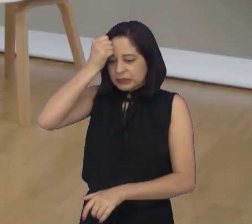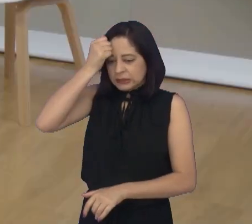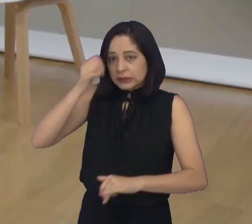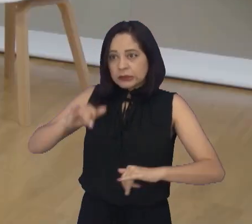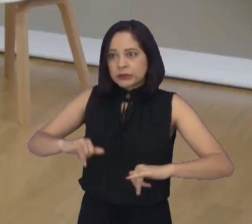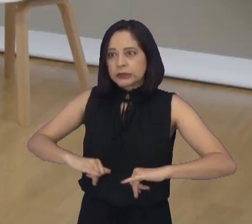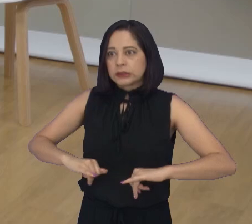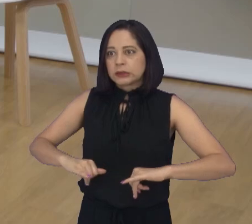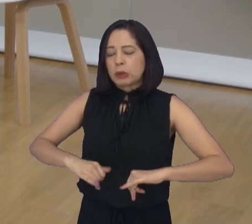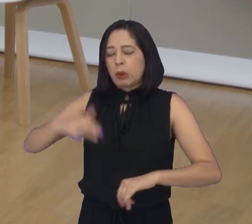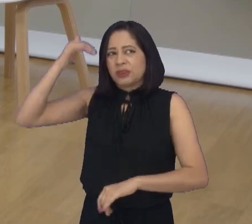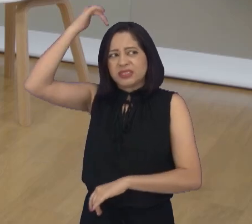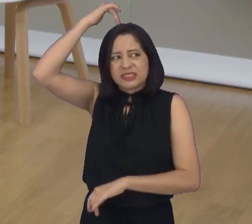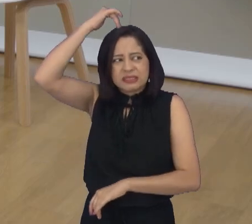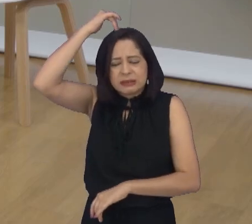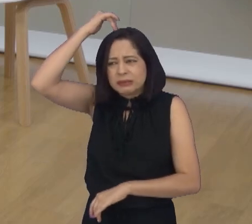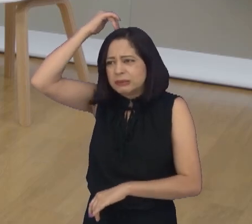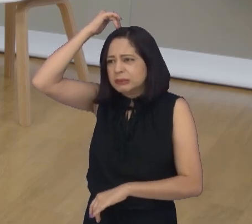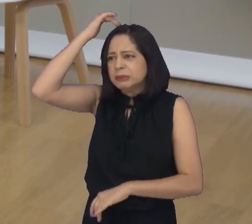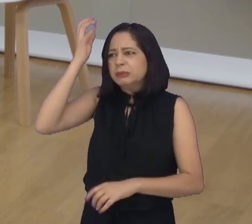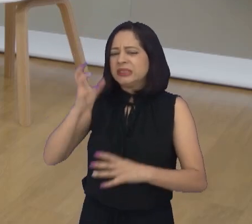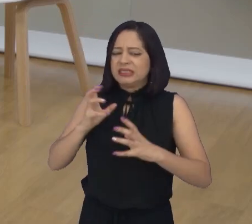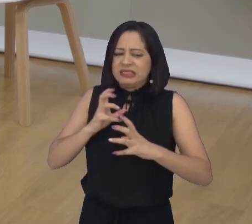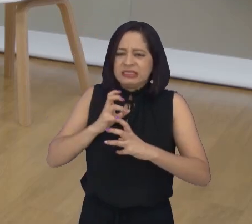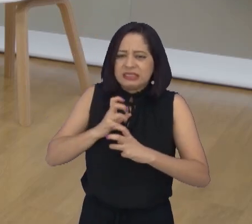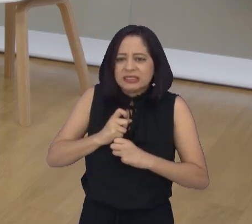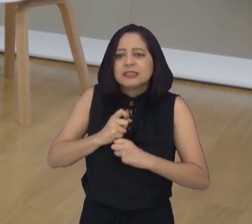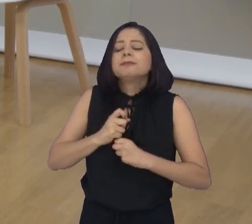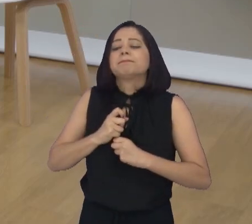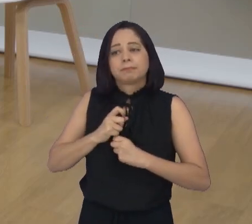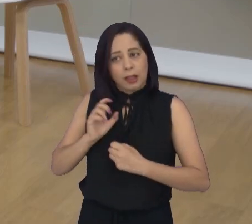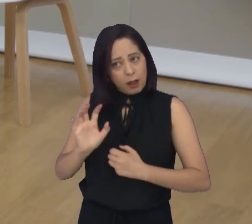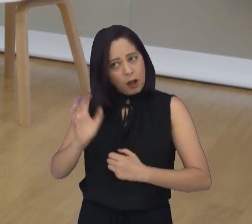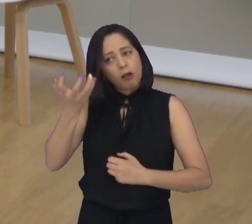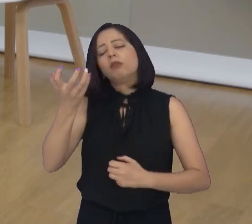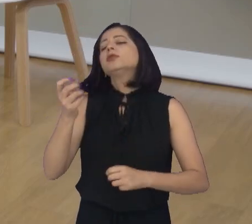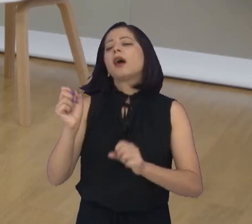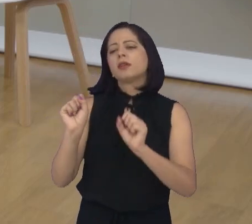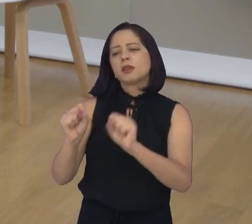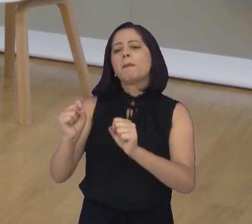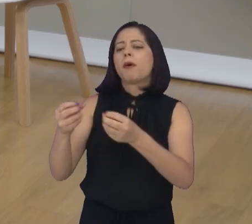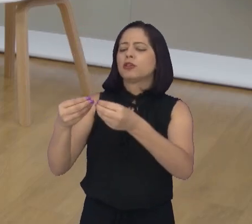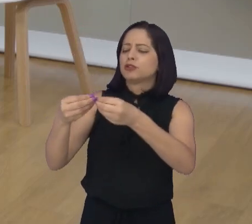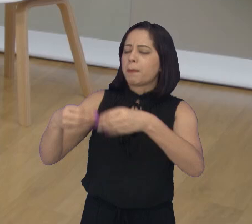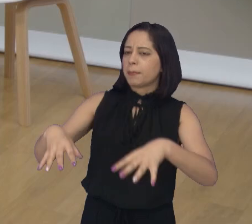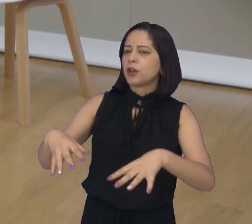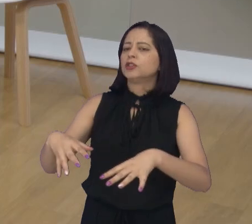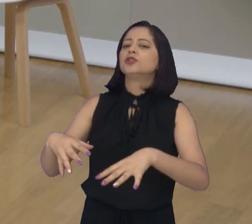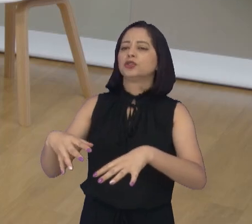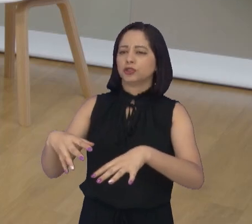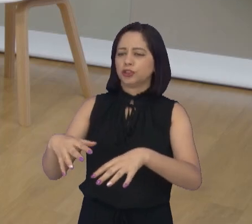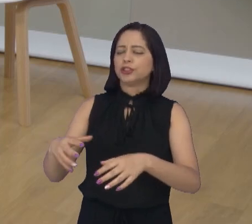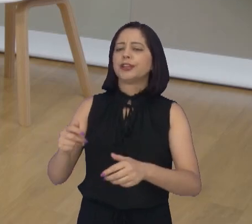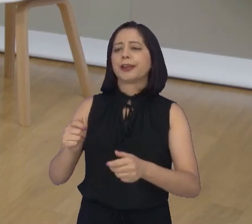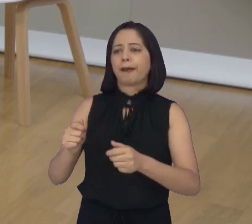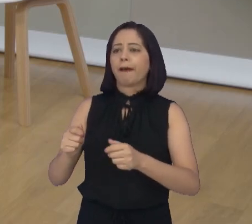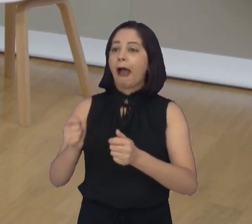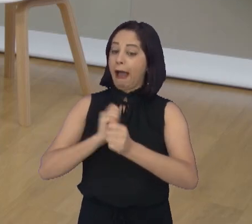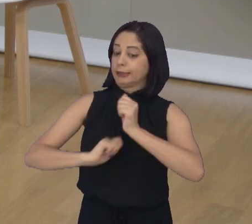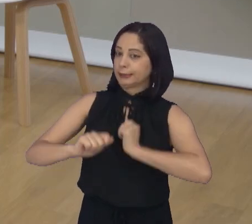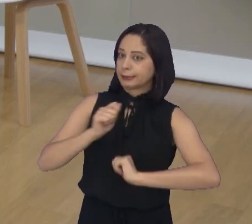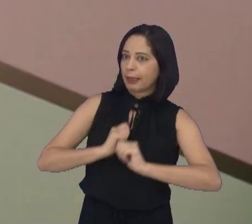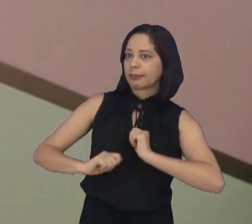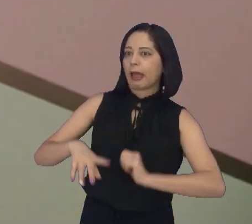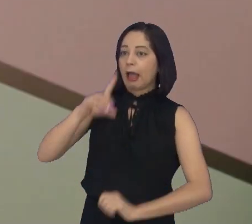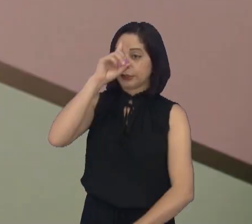gerar culpa, né, gerar mal-estar. Então, isso com o tempo pode trazer aí alguns sintomas de ansiedade,